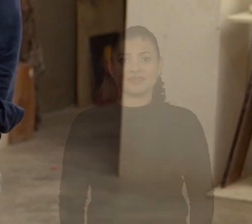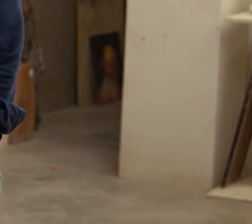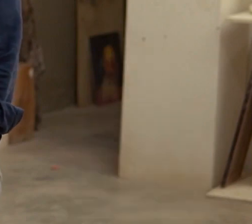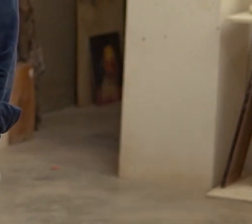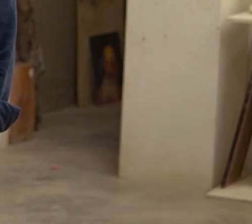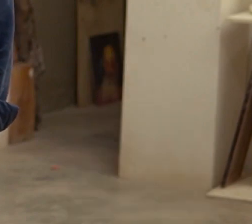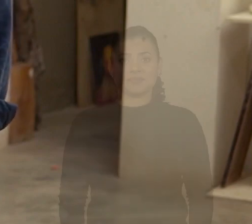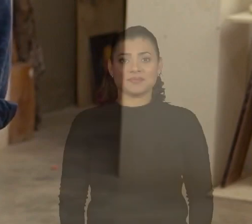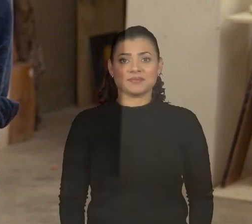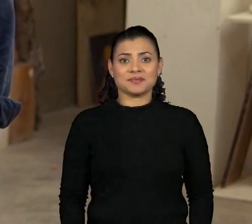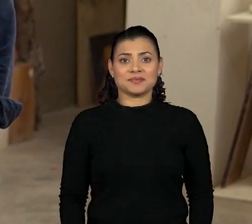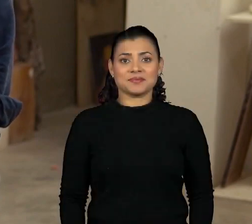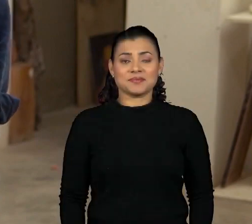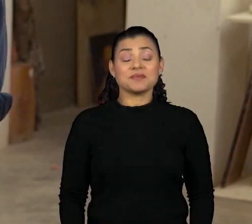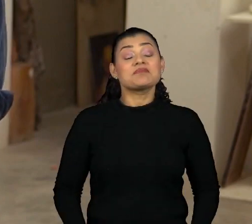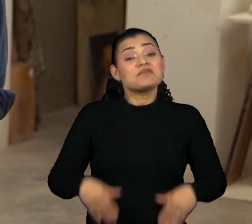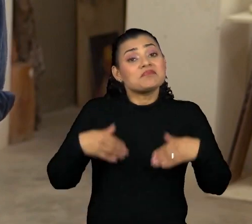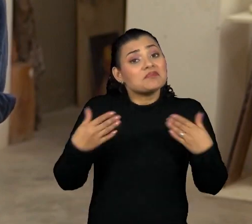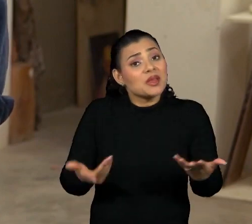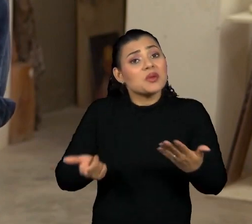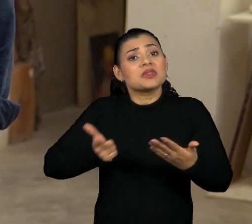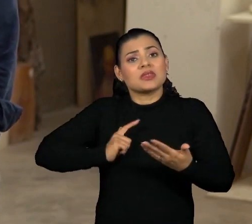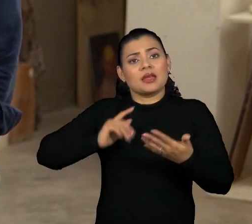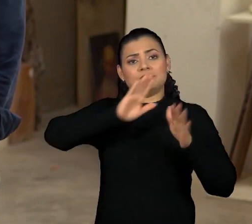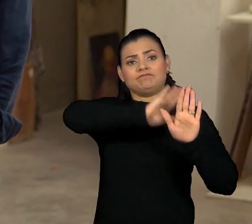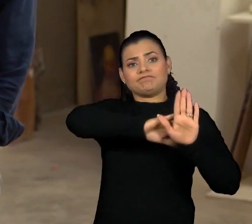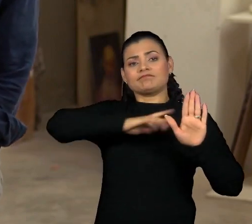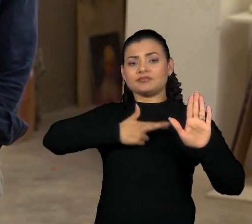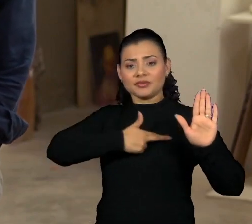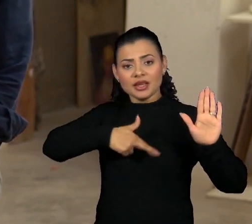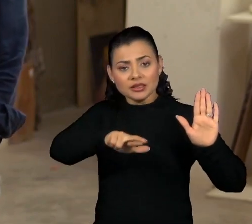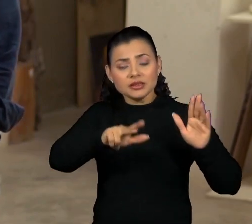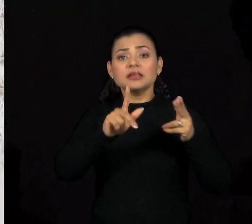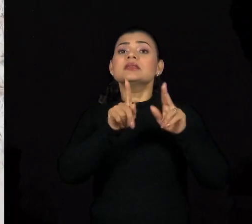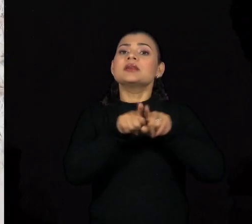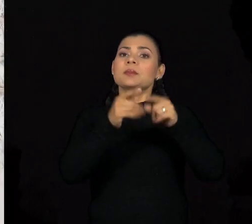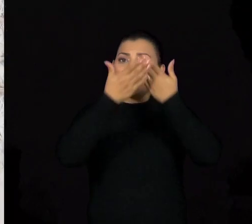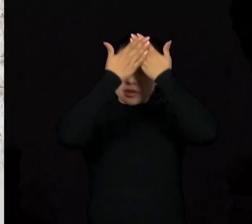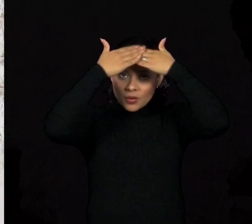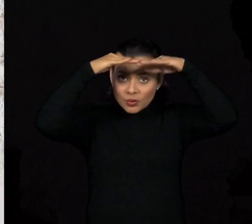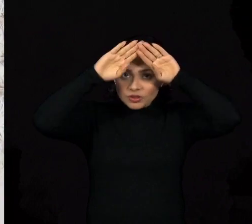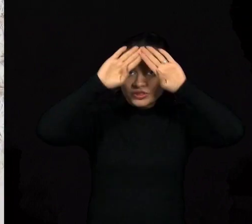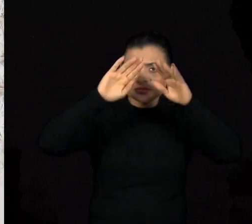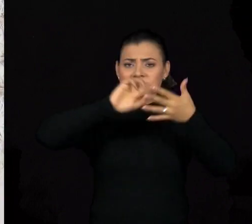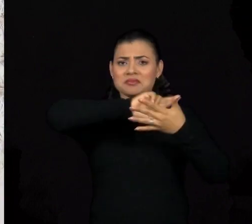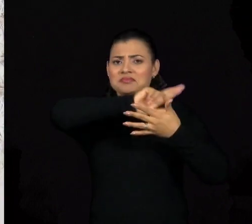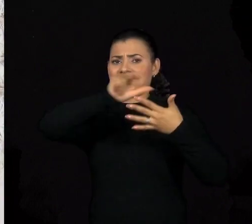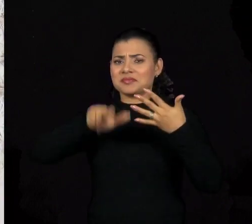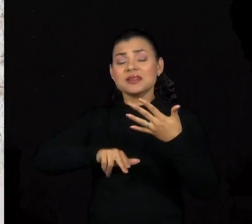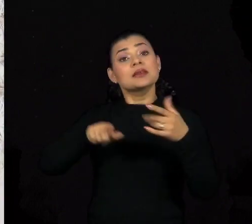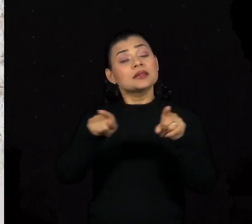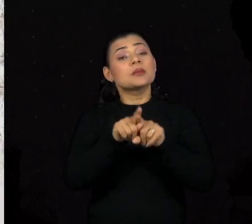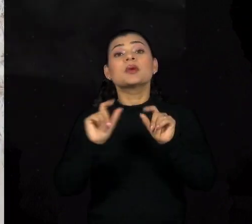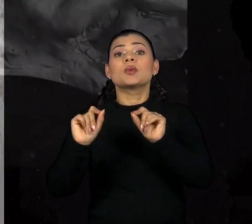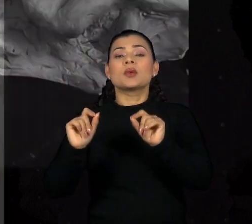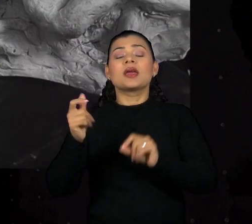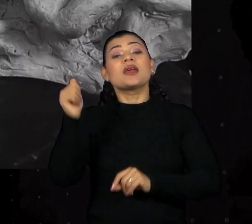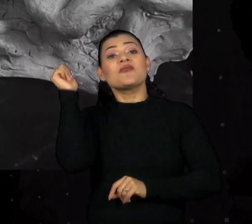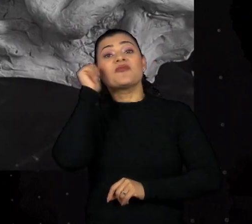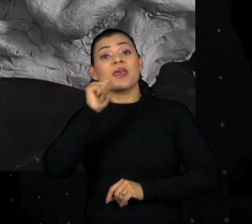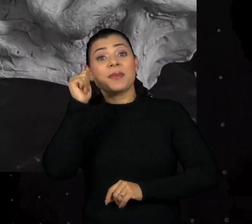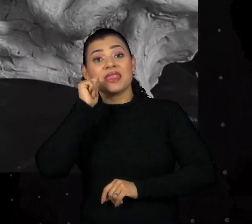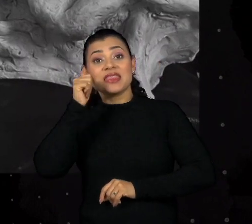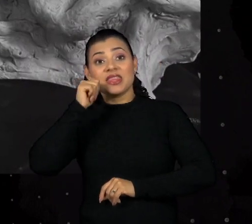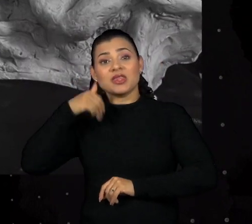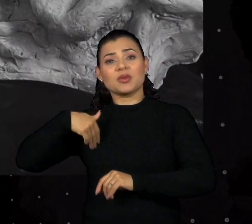O feminino é muito forte. Tem as questões religiosas, tem as questões dos orixás. Vai nesse universo do feminino